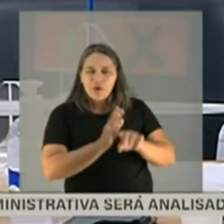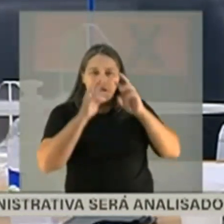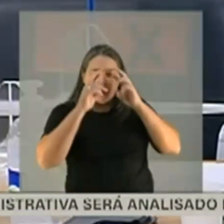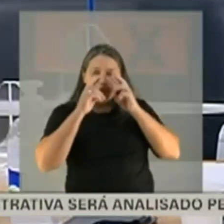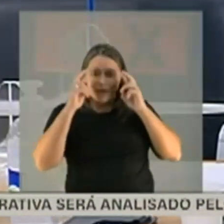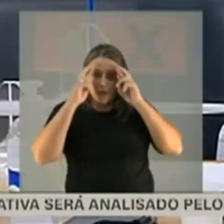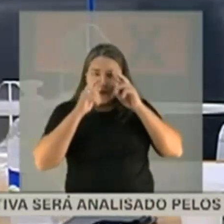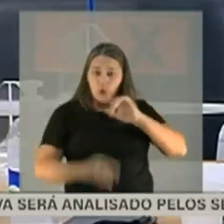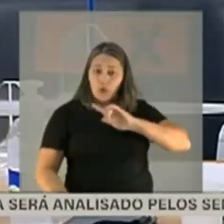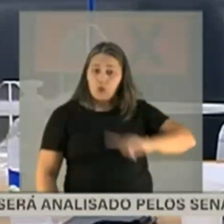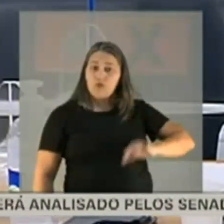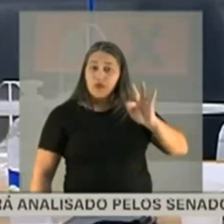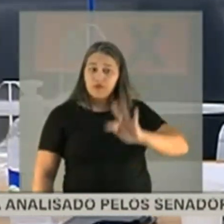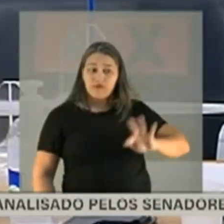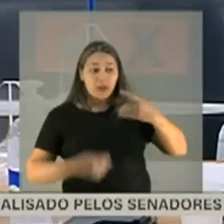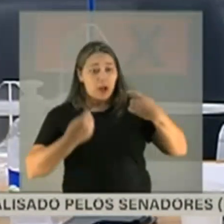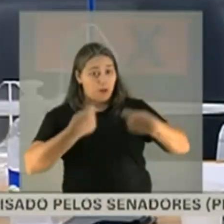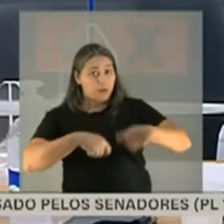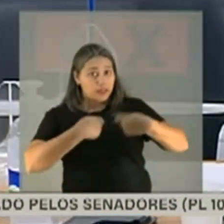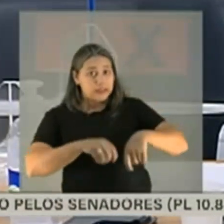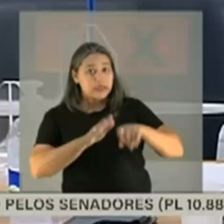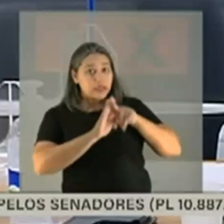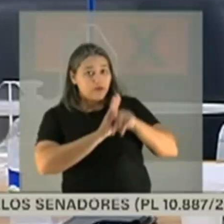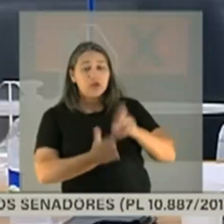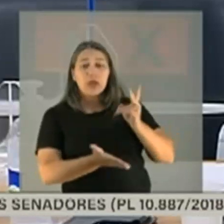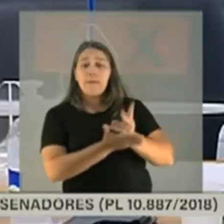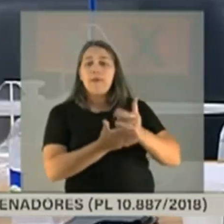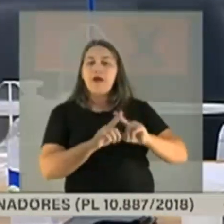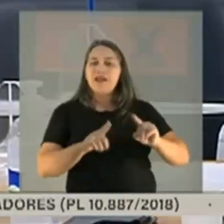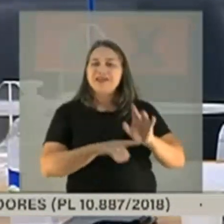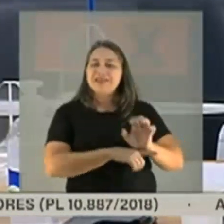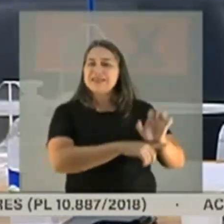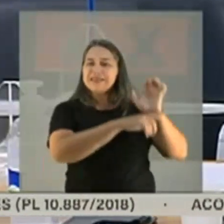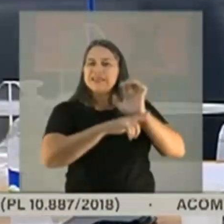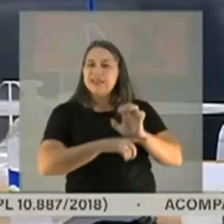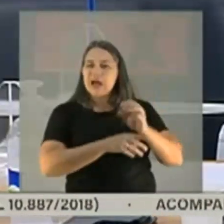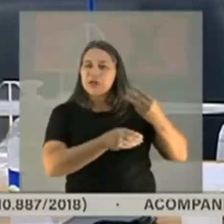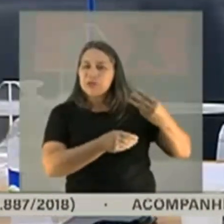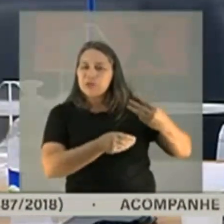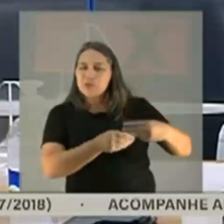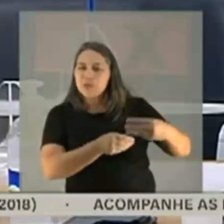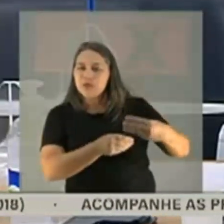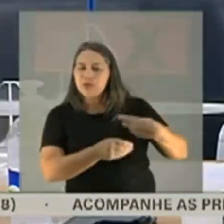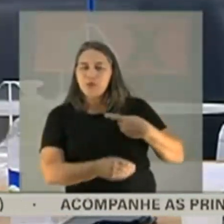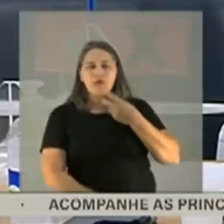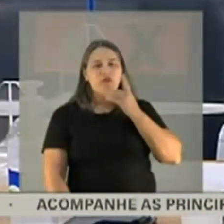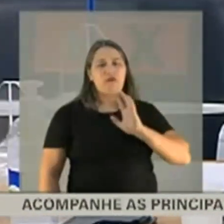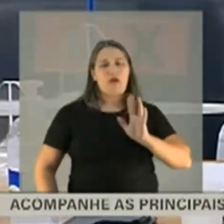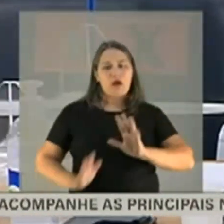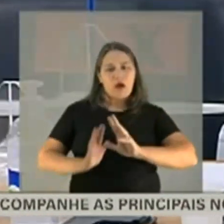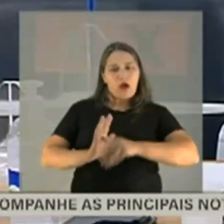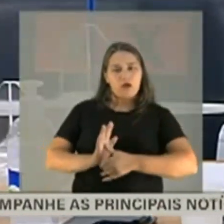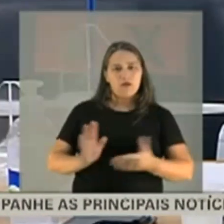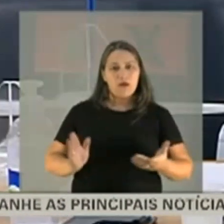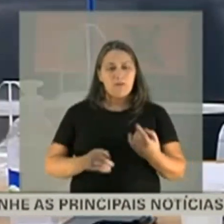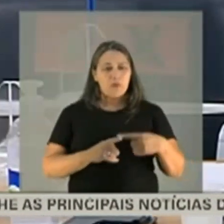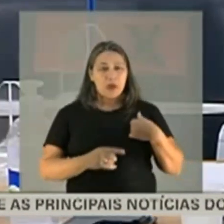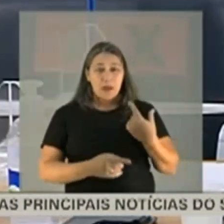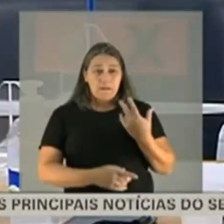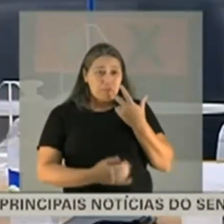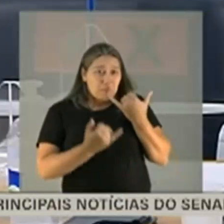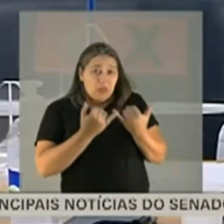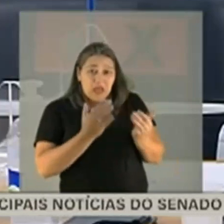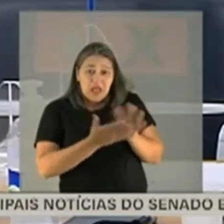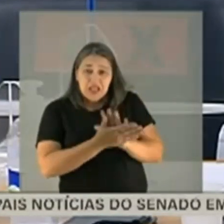investigar mesmo. Agora, estados e municípios, corrupção, eu não vou nem falar, porque não é o assunto, porque parece que não interessa a